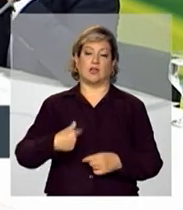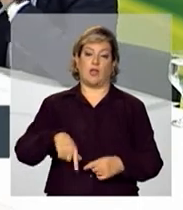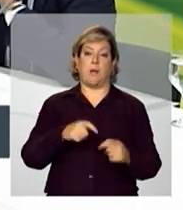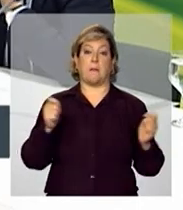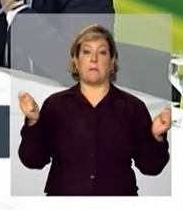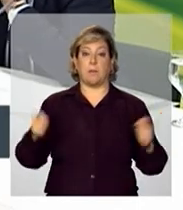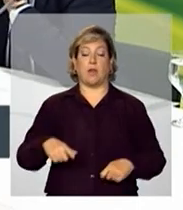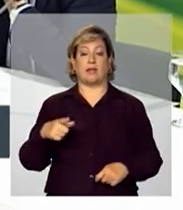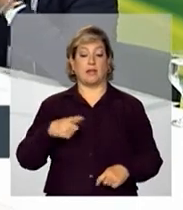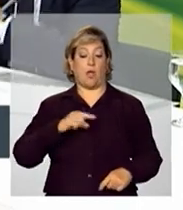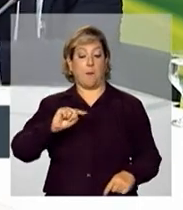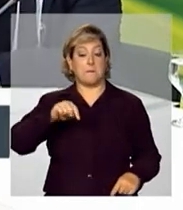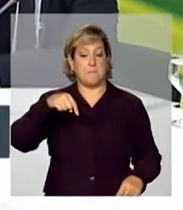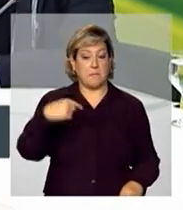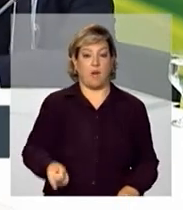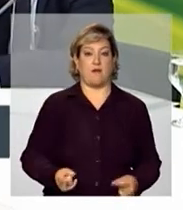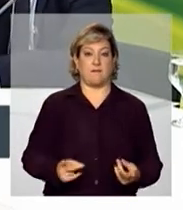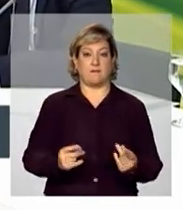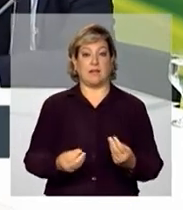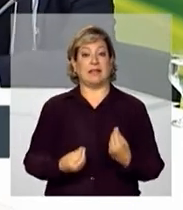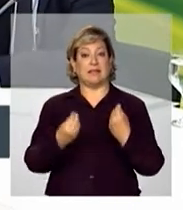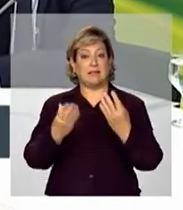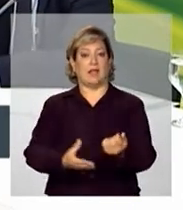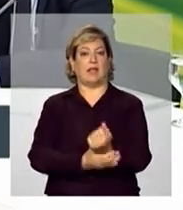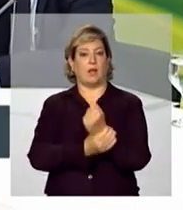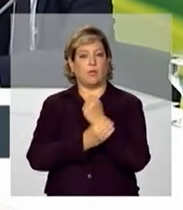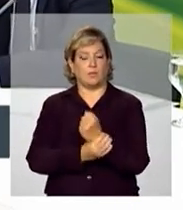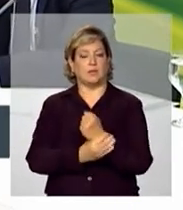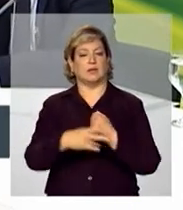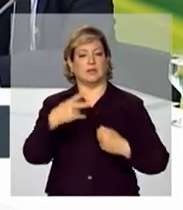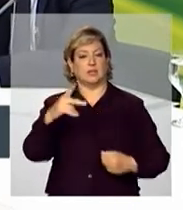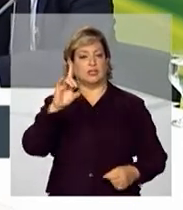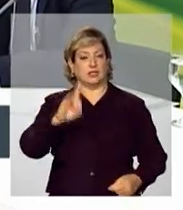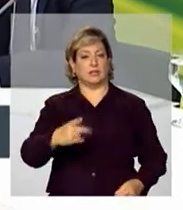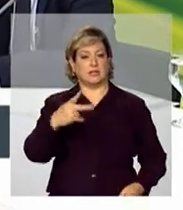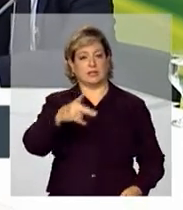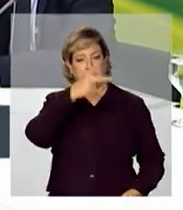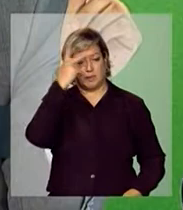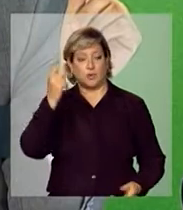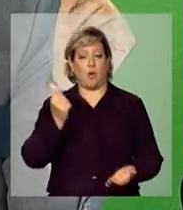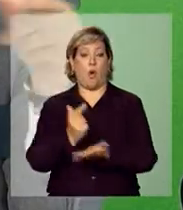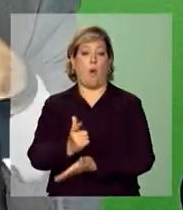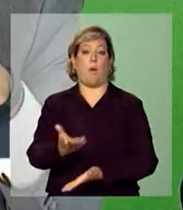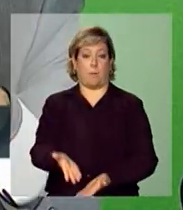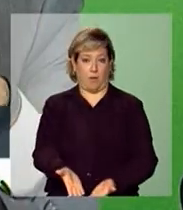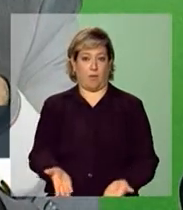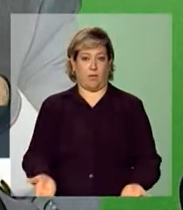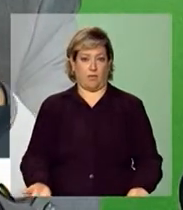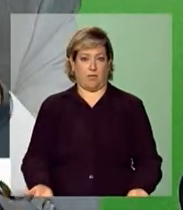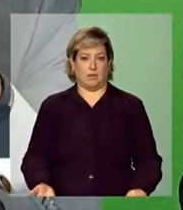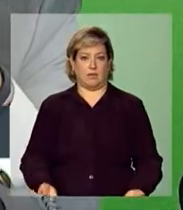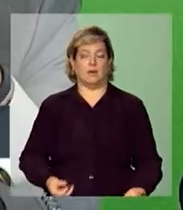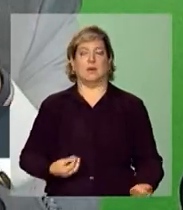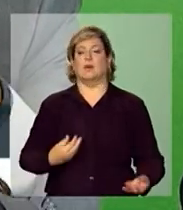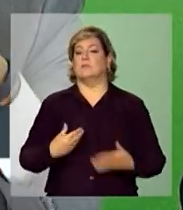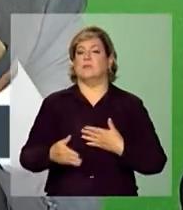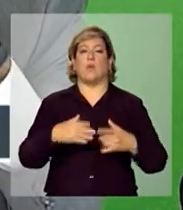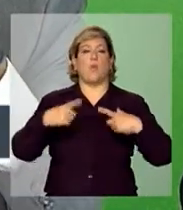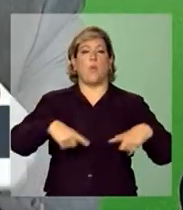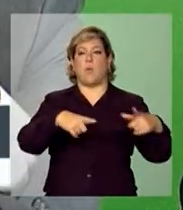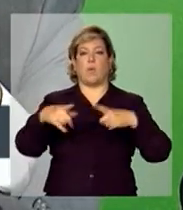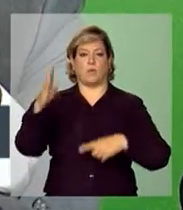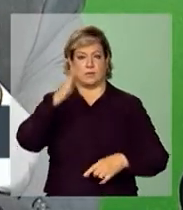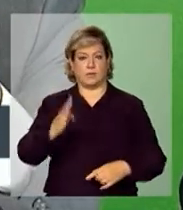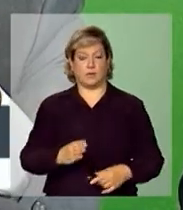possamos ter um pós-venda que é seguro o direito desse consumidor pouco importando a região do país em que ele está como é que se faz isso através